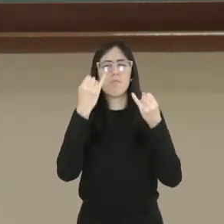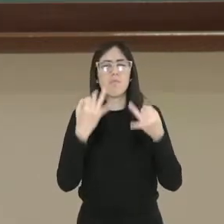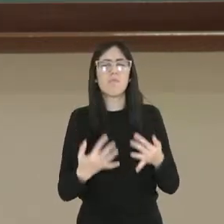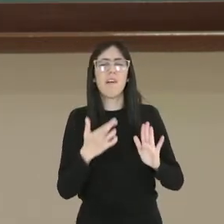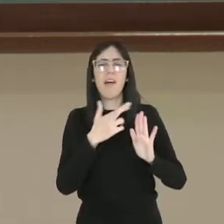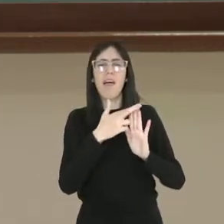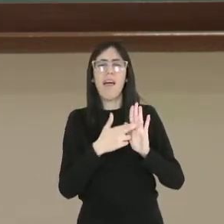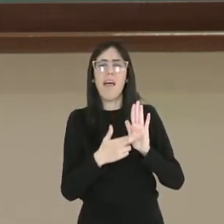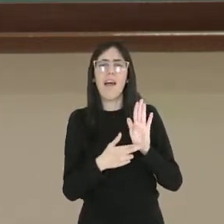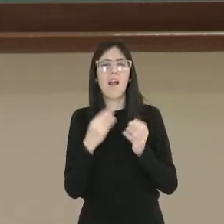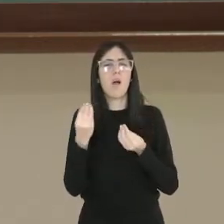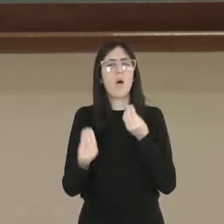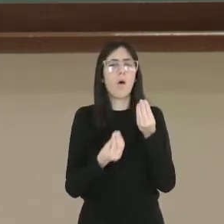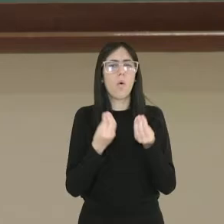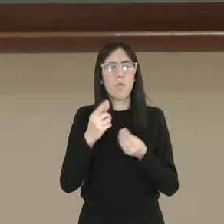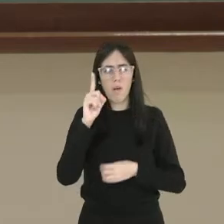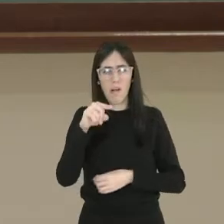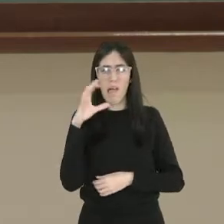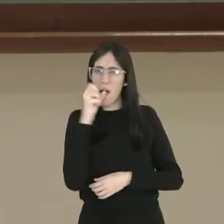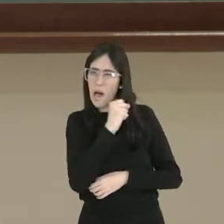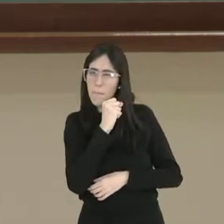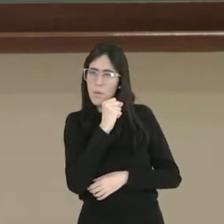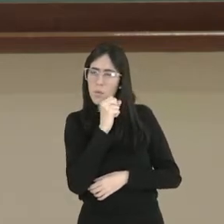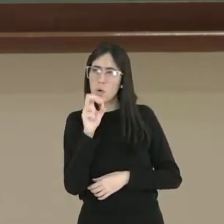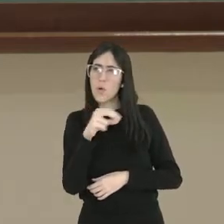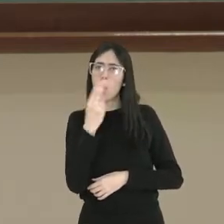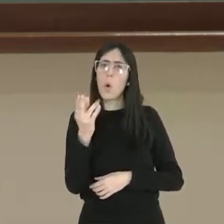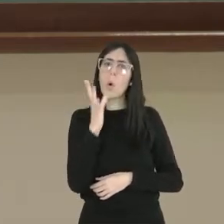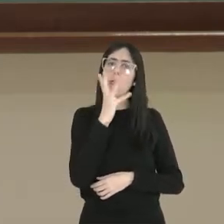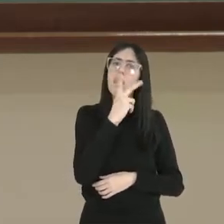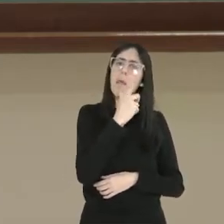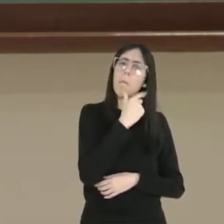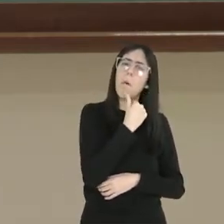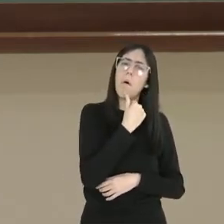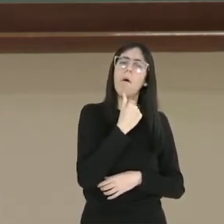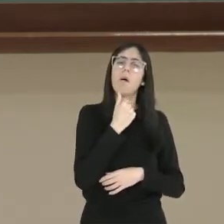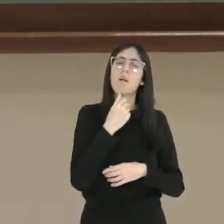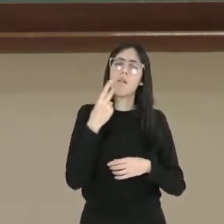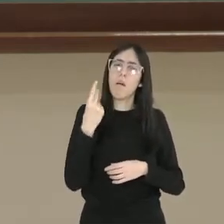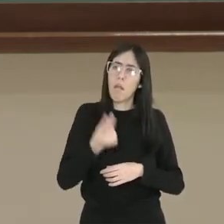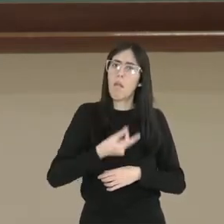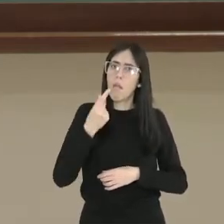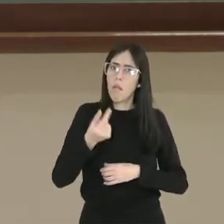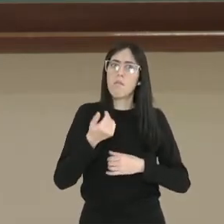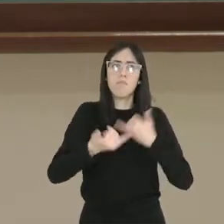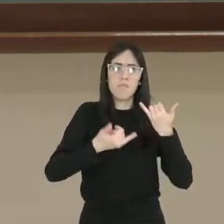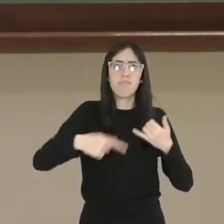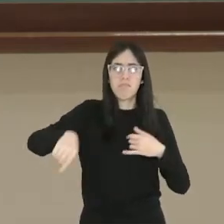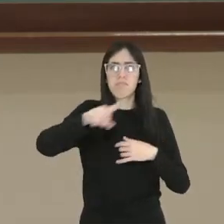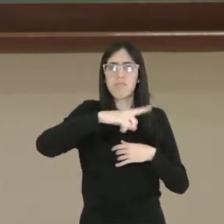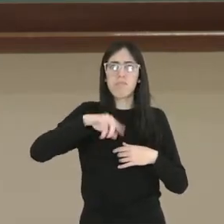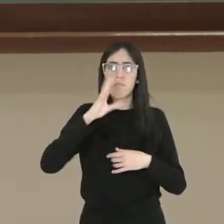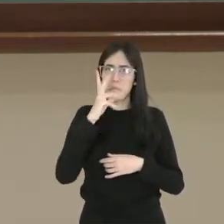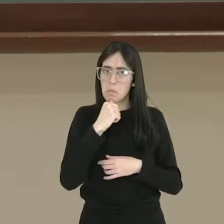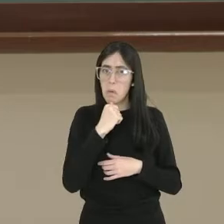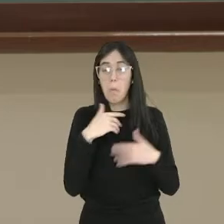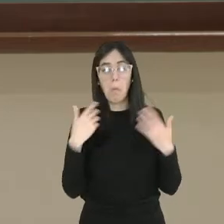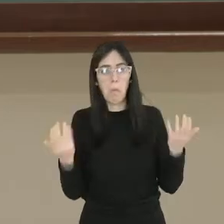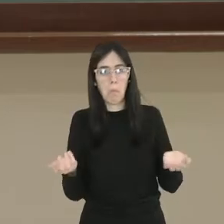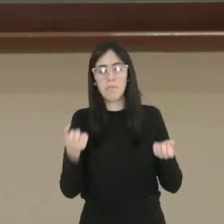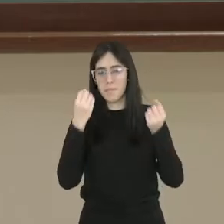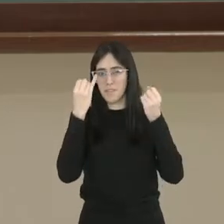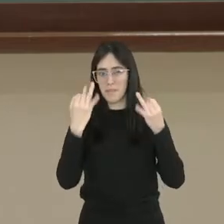as regras? É um jogo rápido ou é um jogo que demora para acabar? Tudo isso nós vamos entender ao longo desta aula.